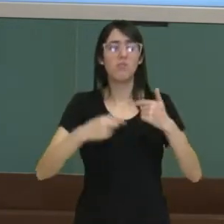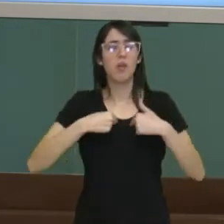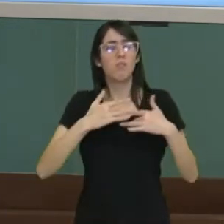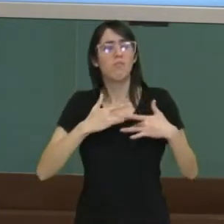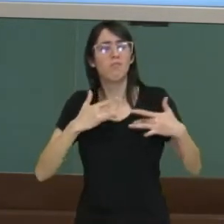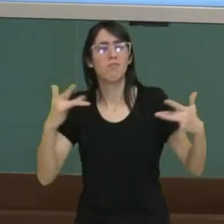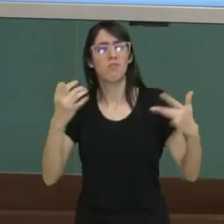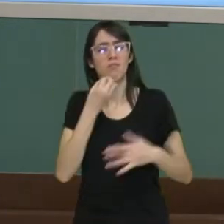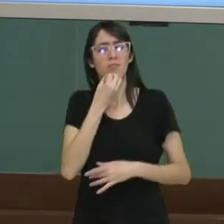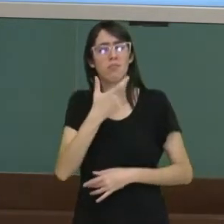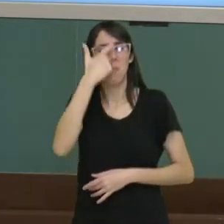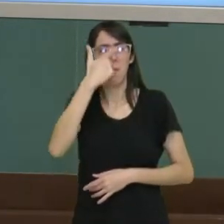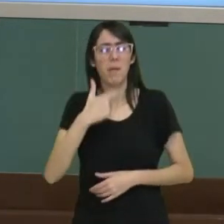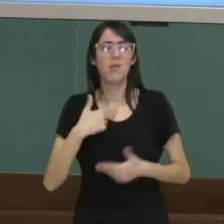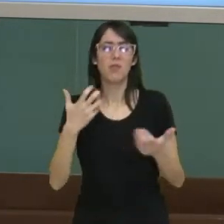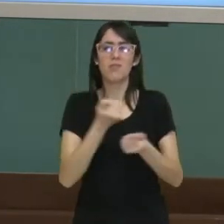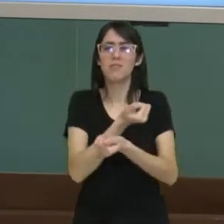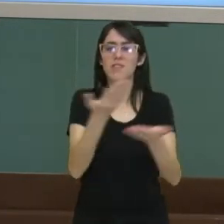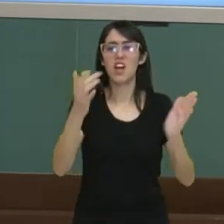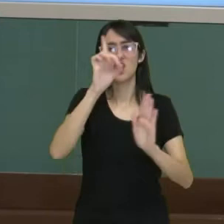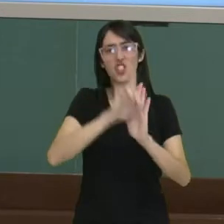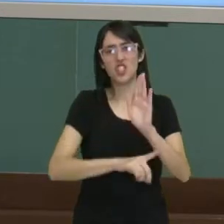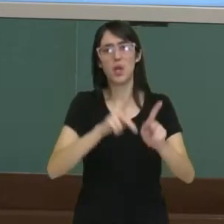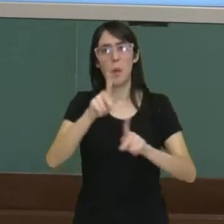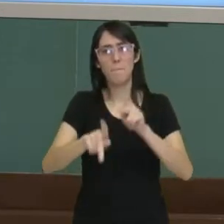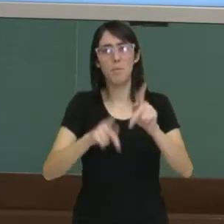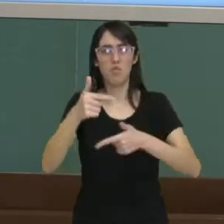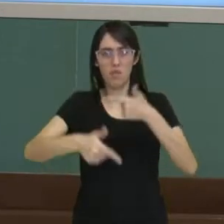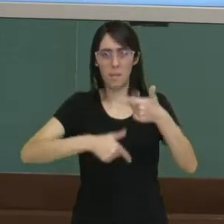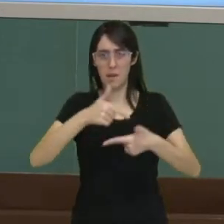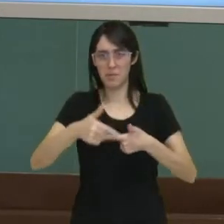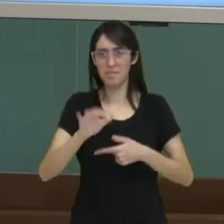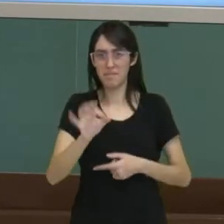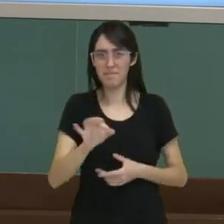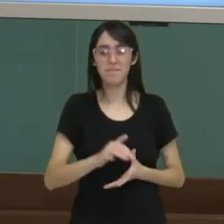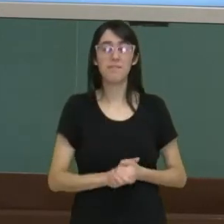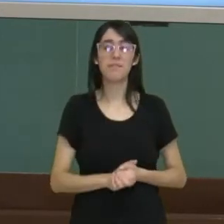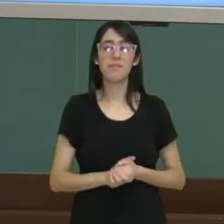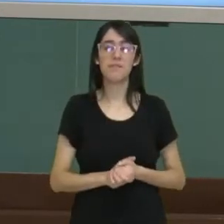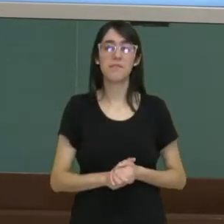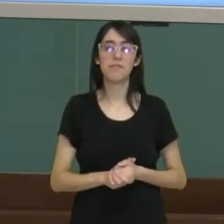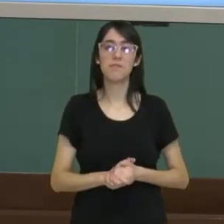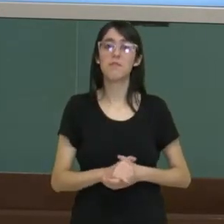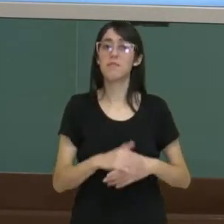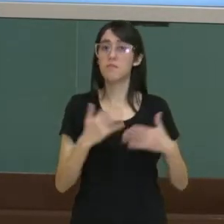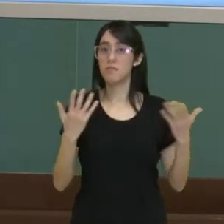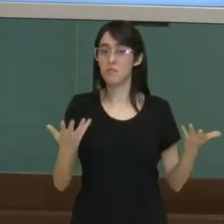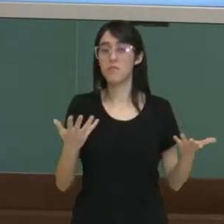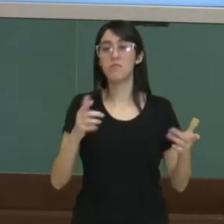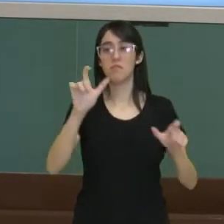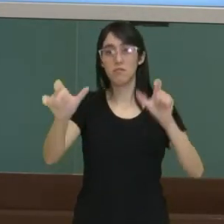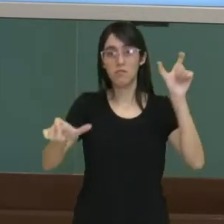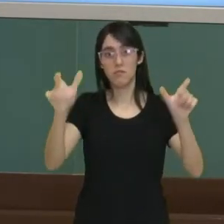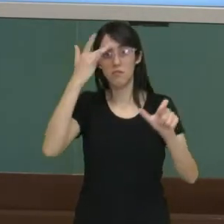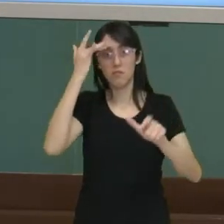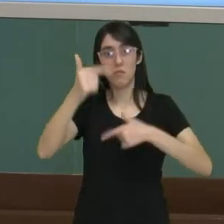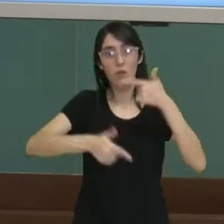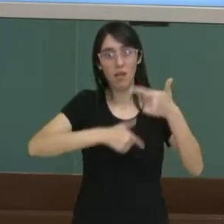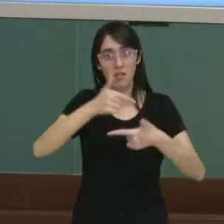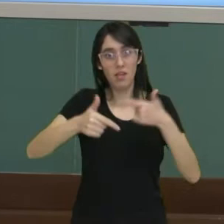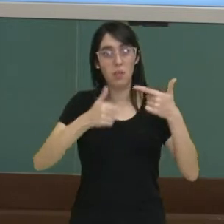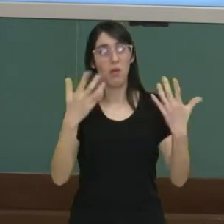um cara do bem. Então eu quero dar direito aos trabalhadores, certo? E o despertar no trabalhador sentimentos de gratidão